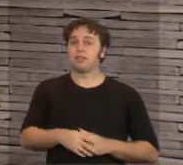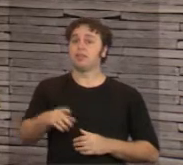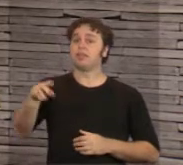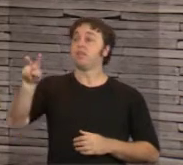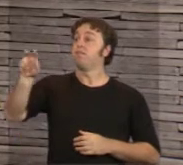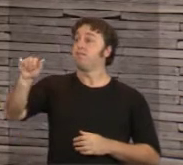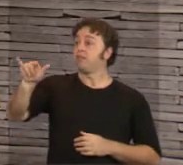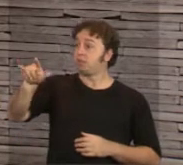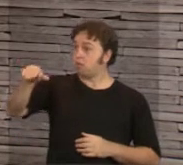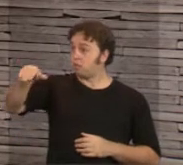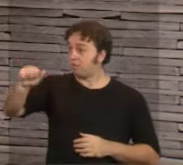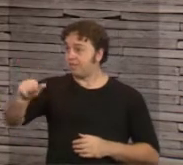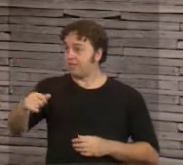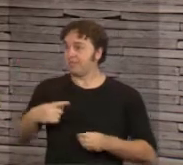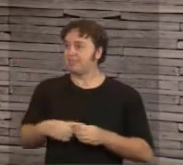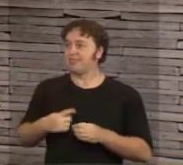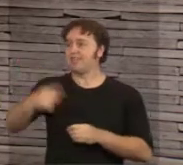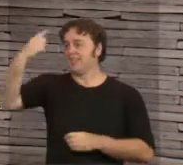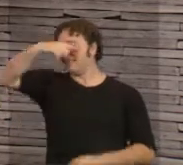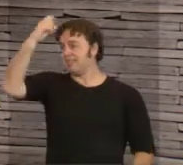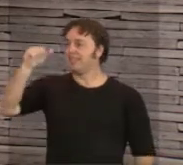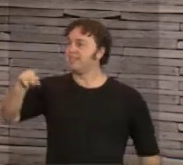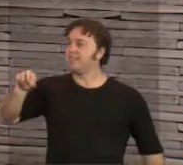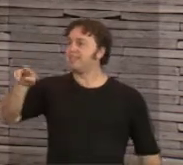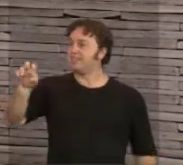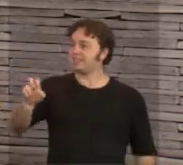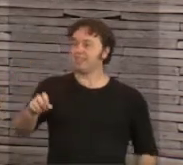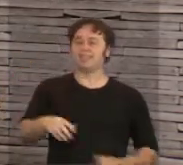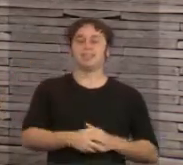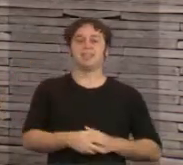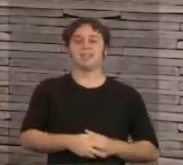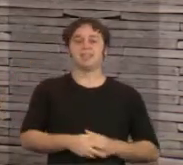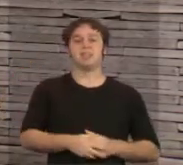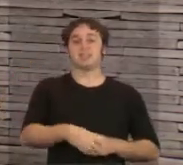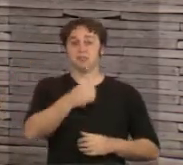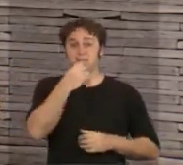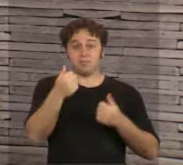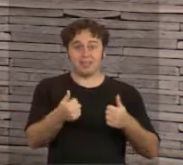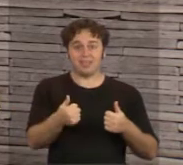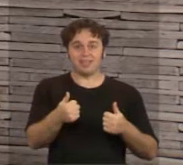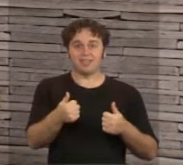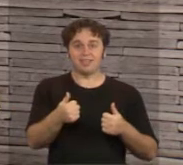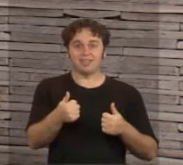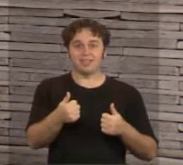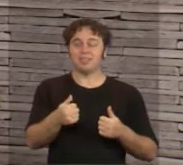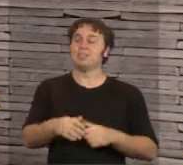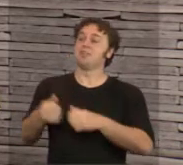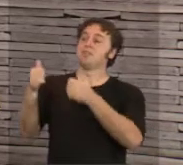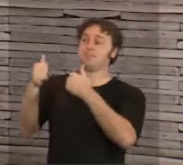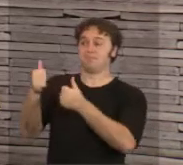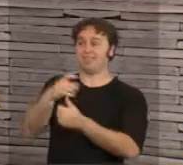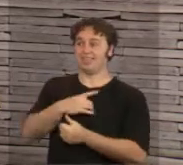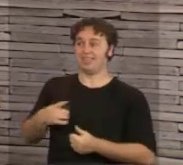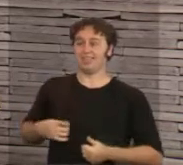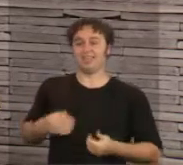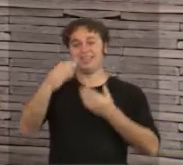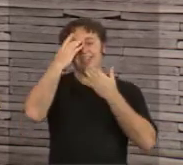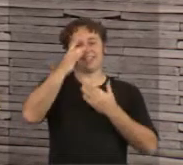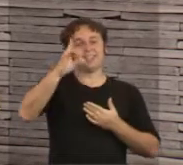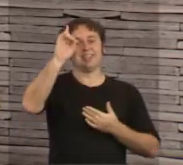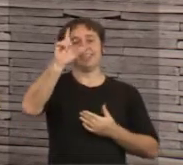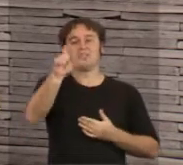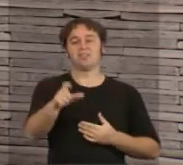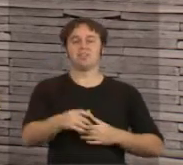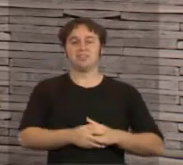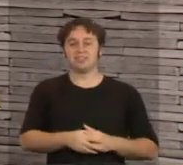É a Vilma de Santo André, então, é que trocou a ordem. Tudo bem, sim. Vilma? Boa noite, tudo bem, Lu? Graças a Deus, meu